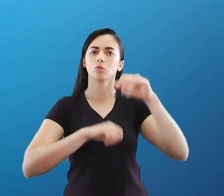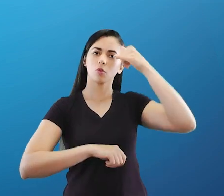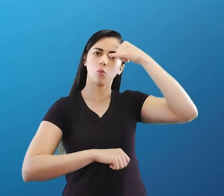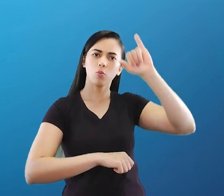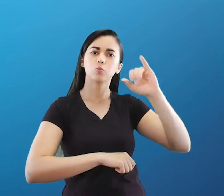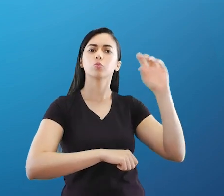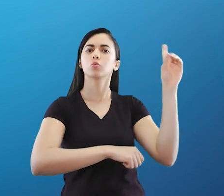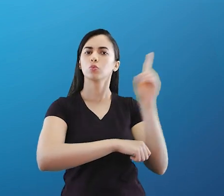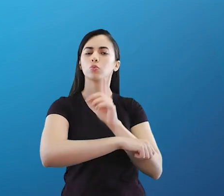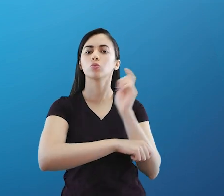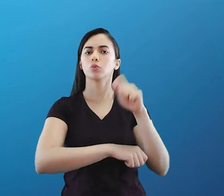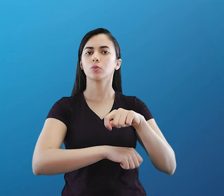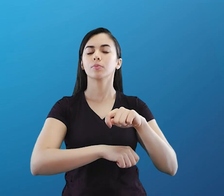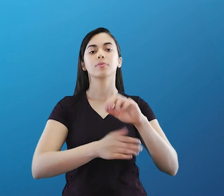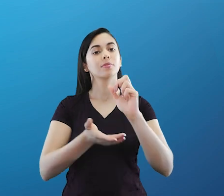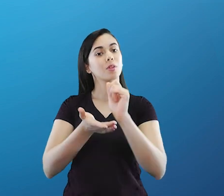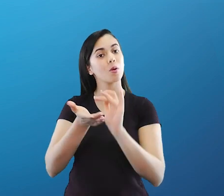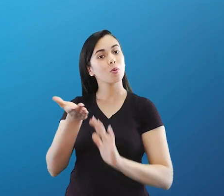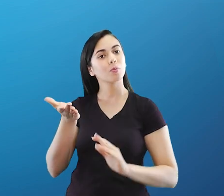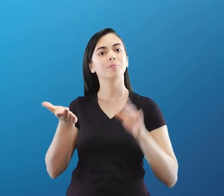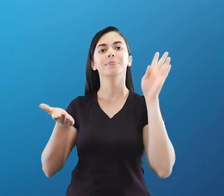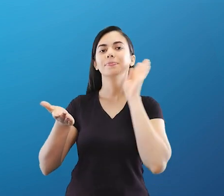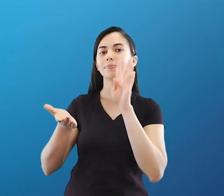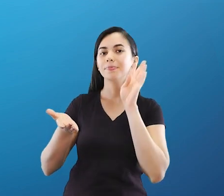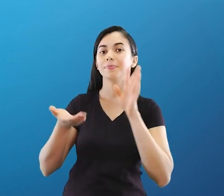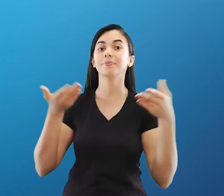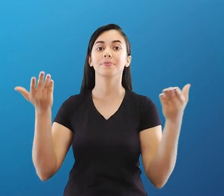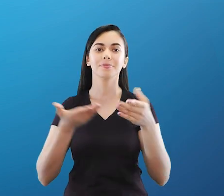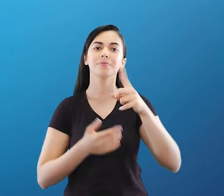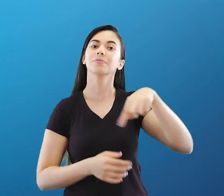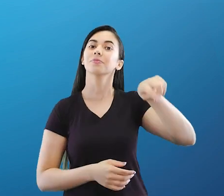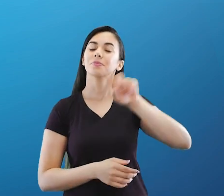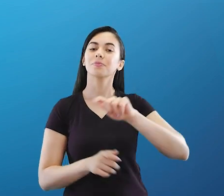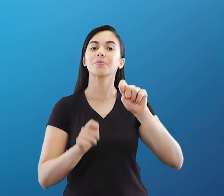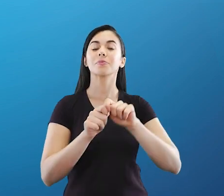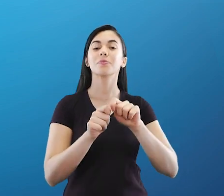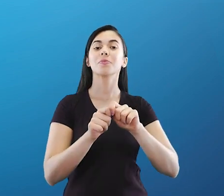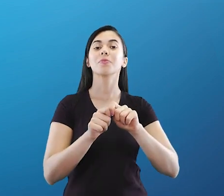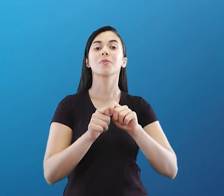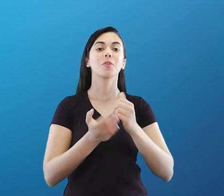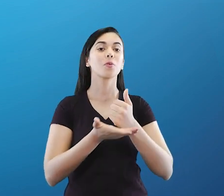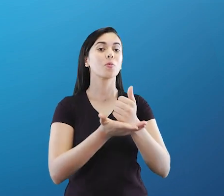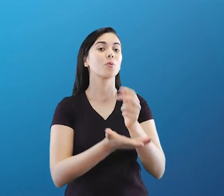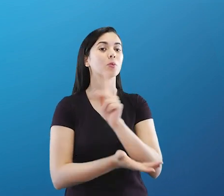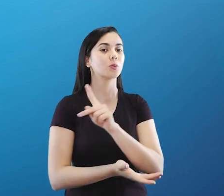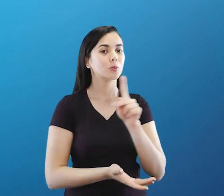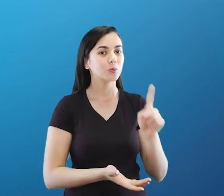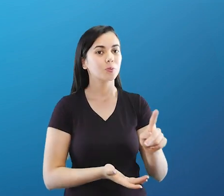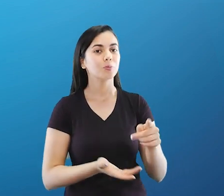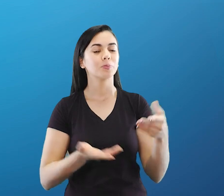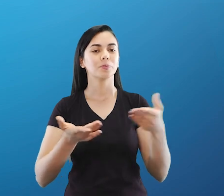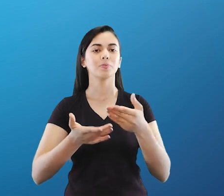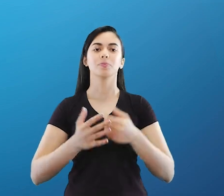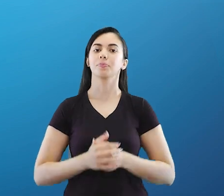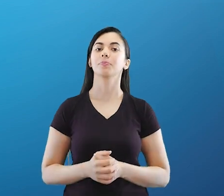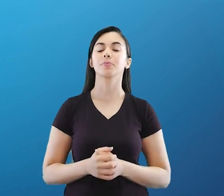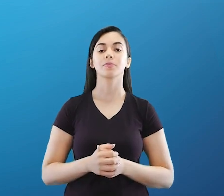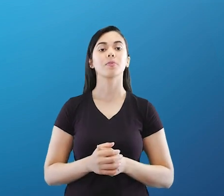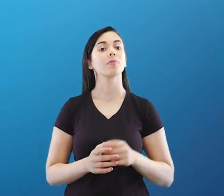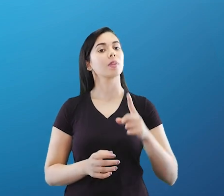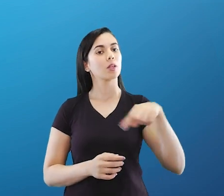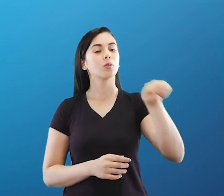passar uma atividade bem legal, que você vai fazer com auxílio do seu professor ou da sua professora. Você vai fazer